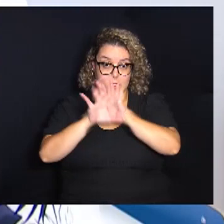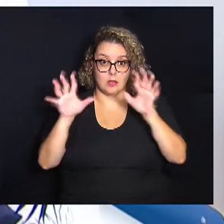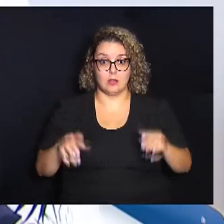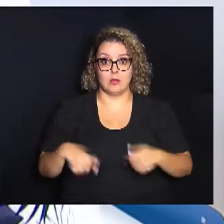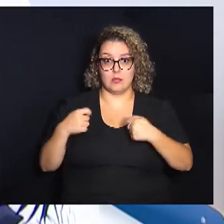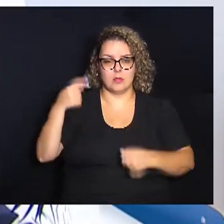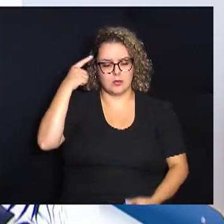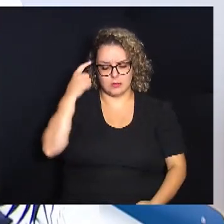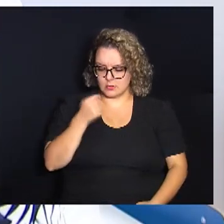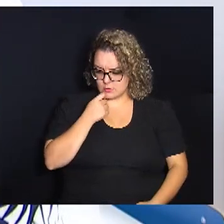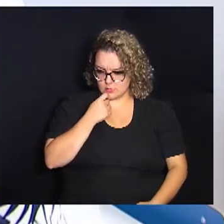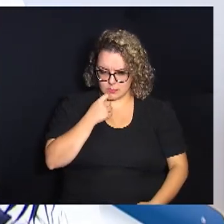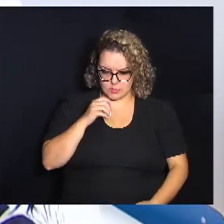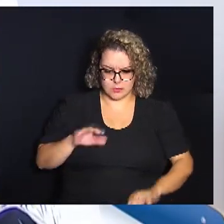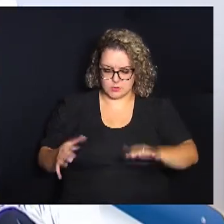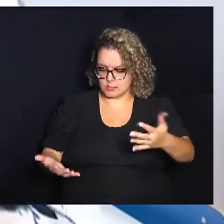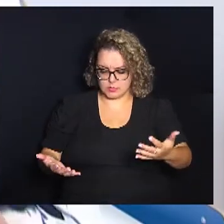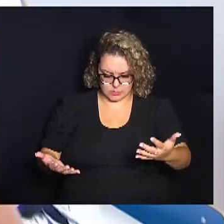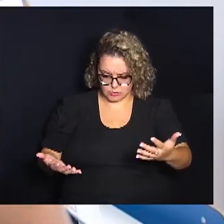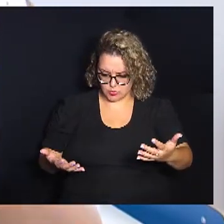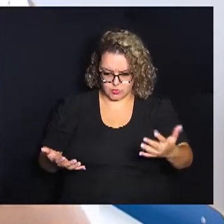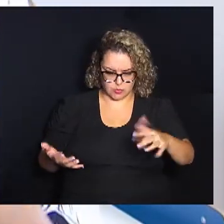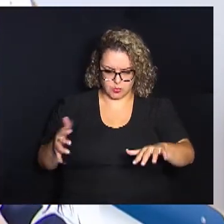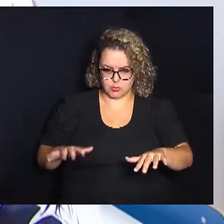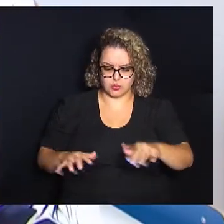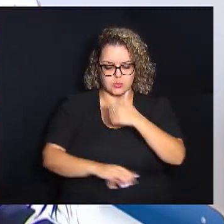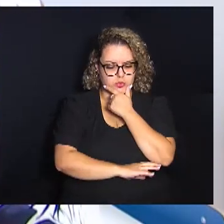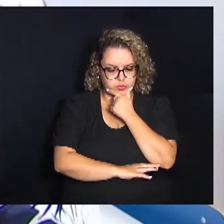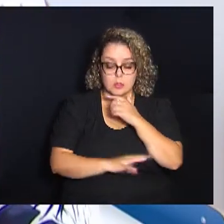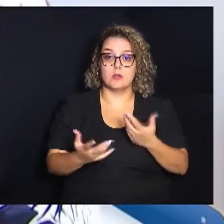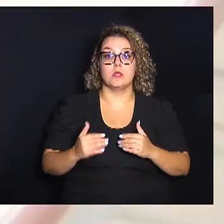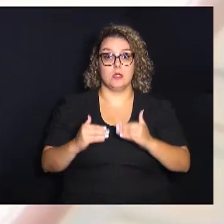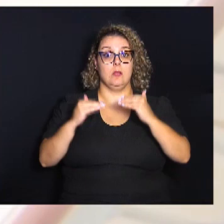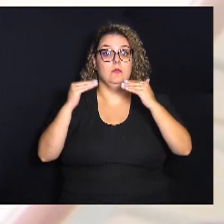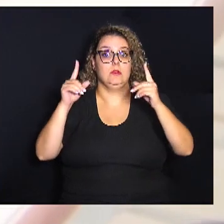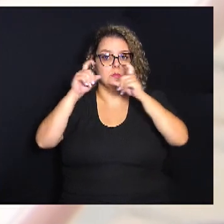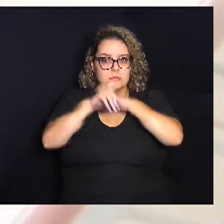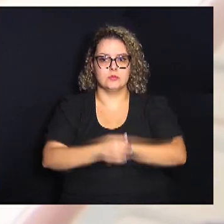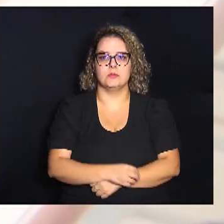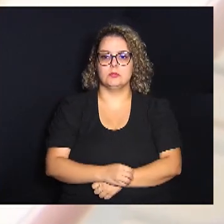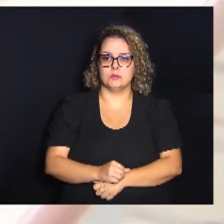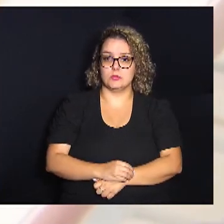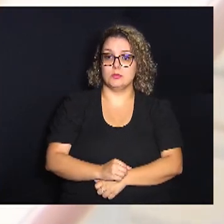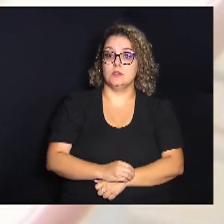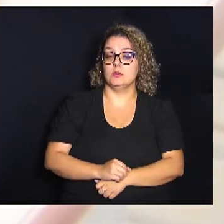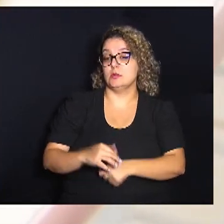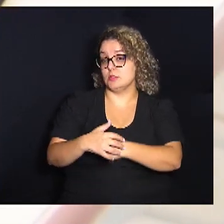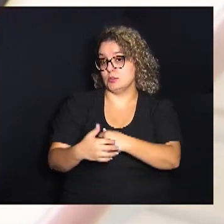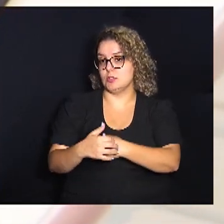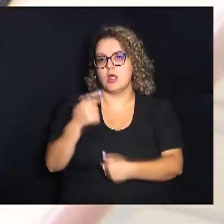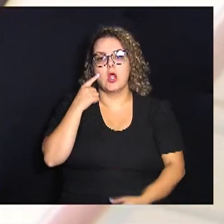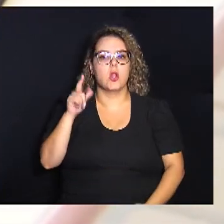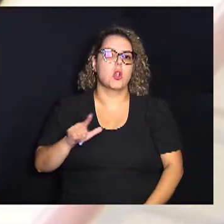usar, puxa, onde está essa combinação? E você pode aumentar também o nível de dificuldade. E, na era digital, claro